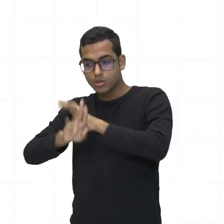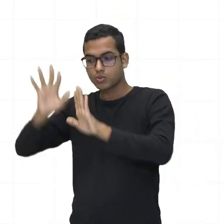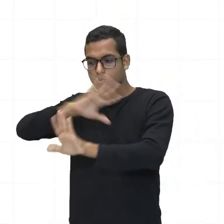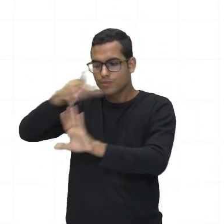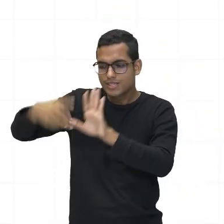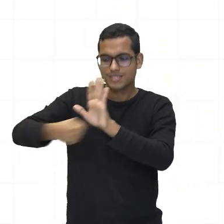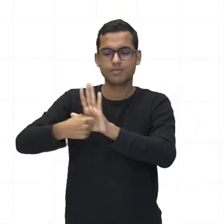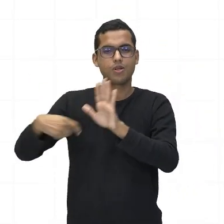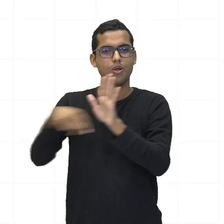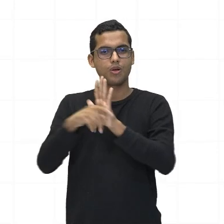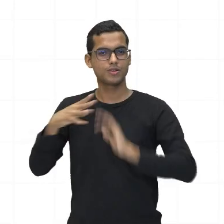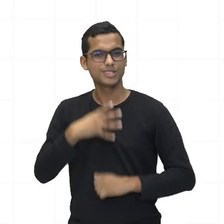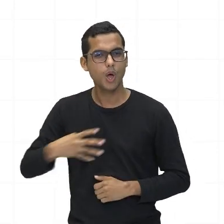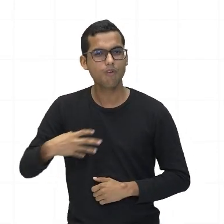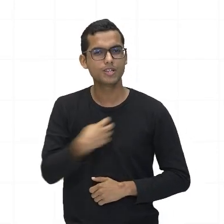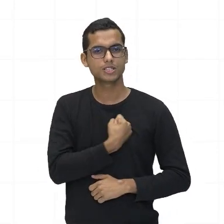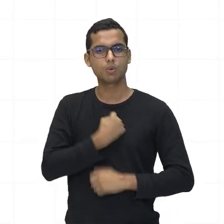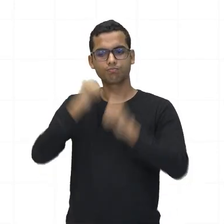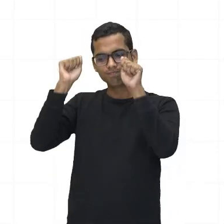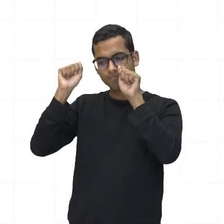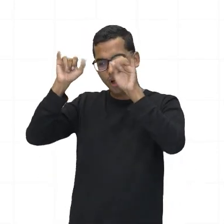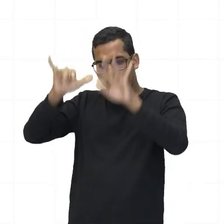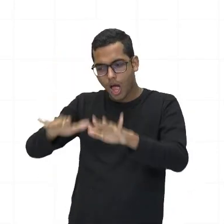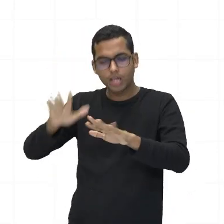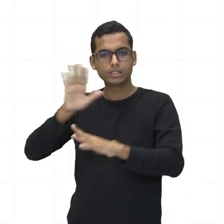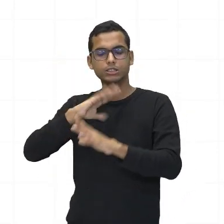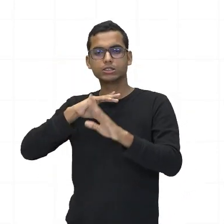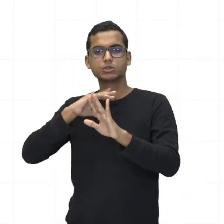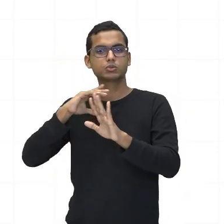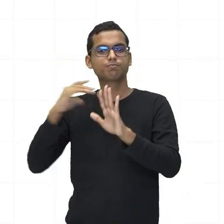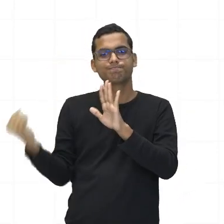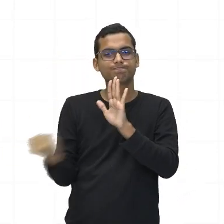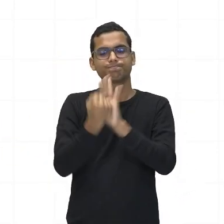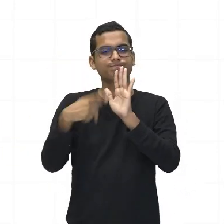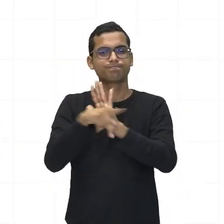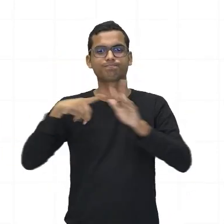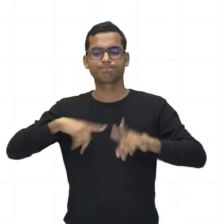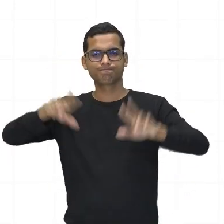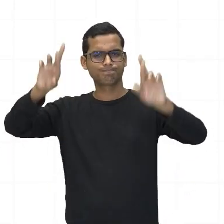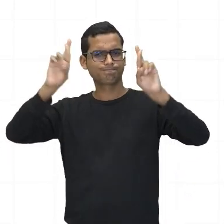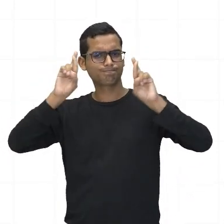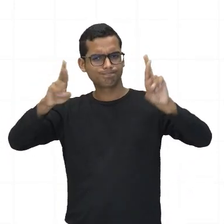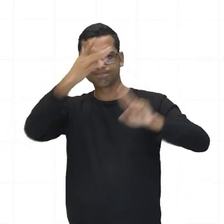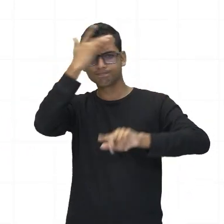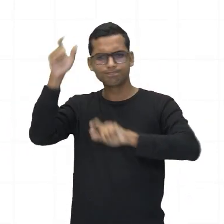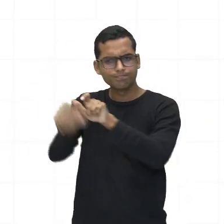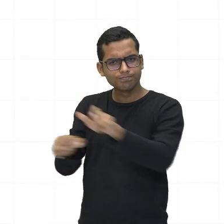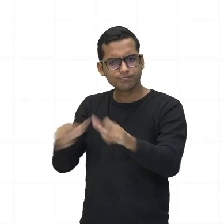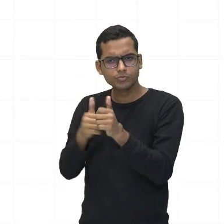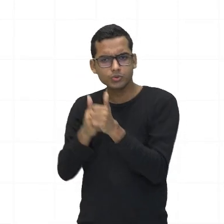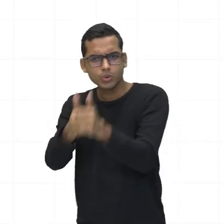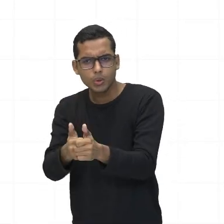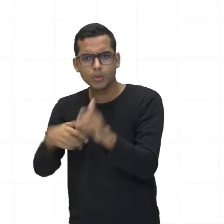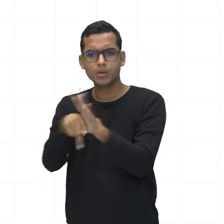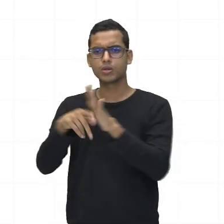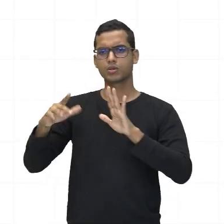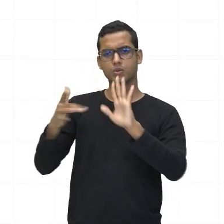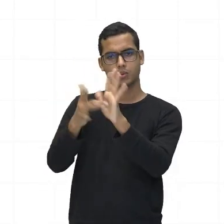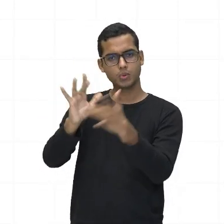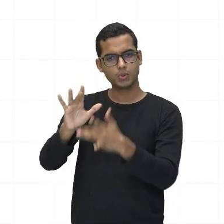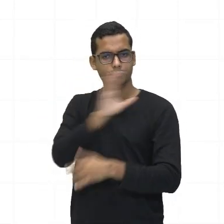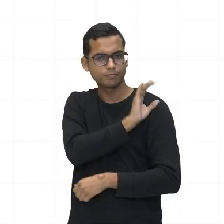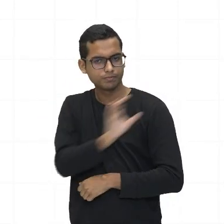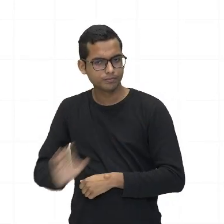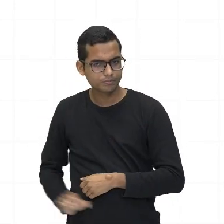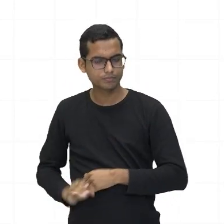bênção, de esperança para as pessoas que seguem os ensinamentos de